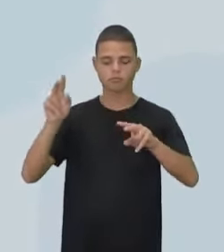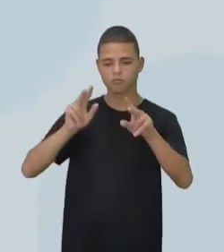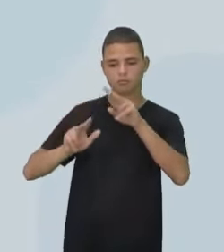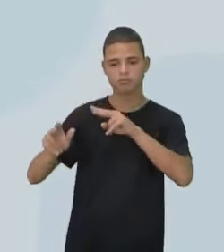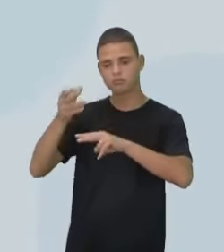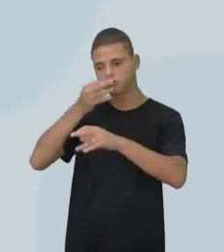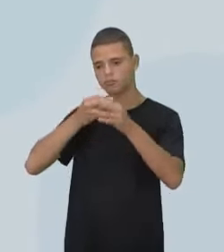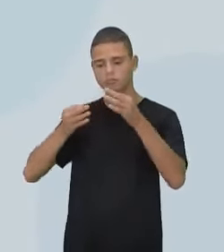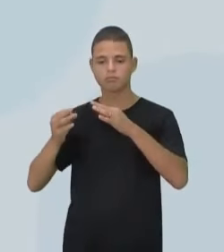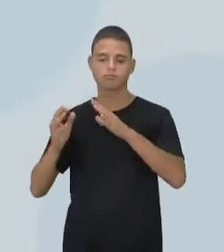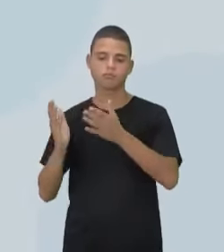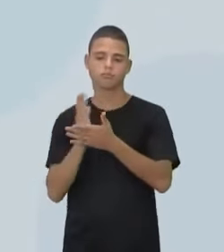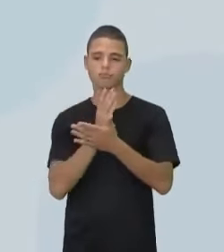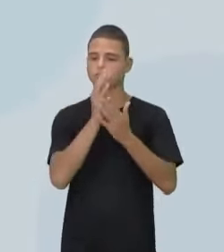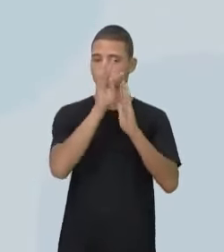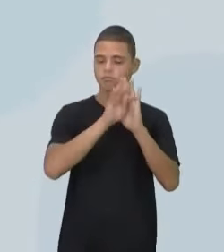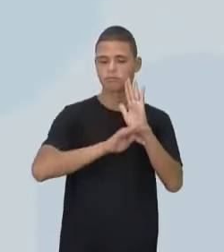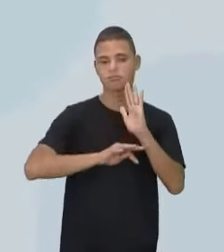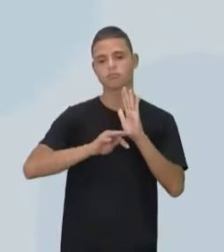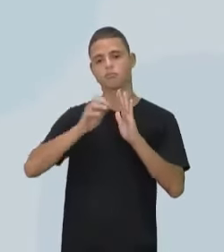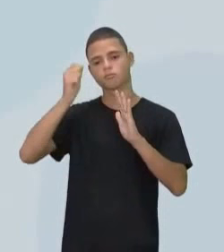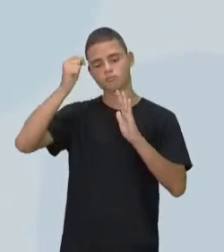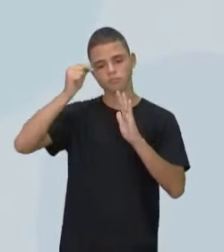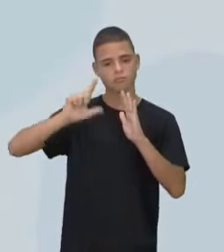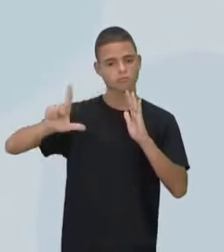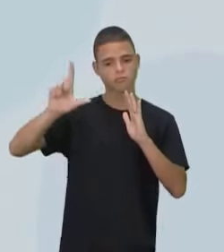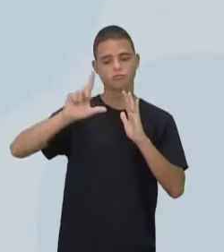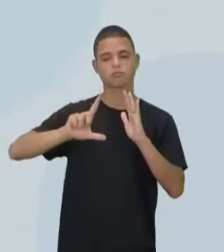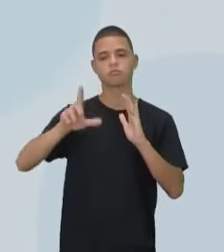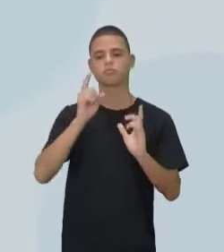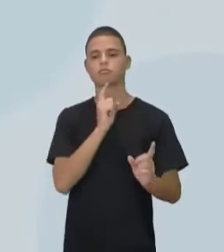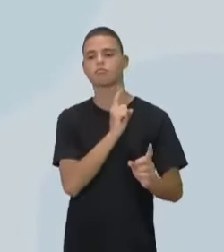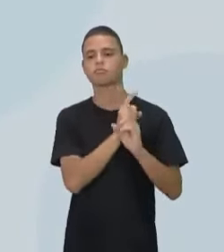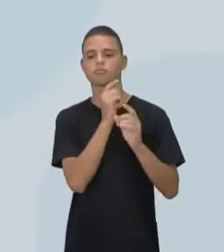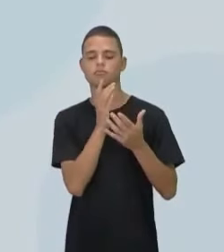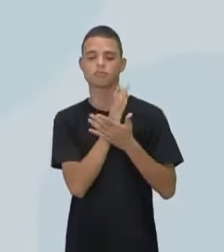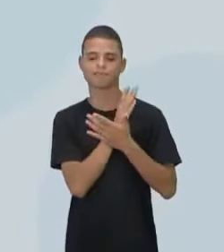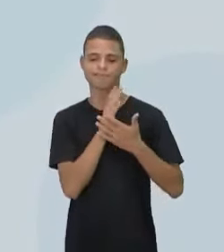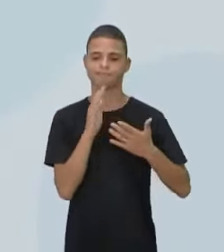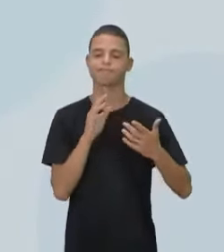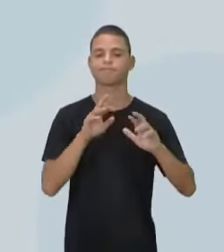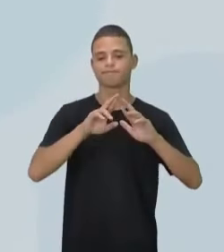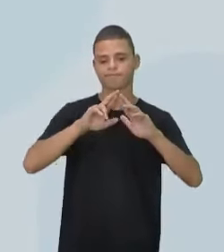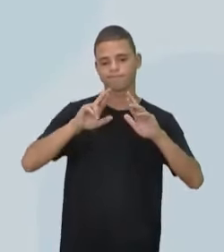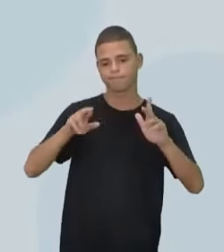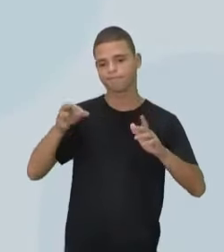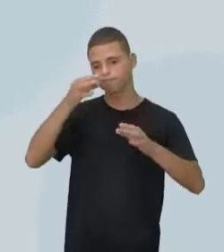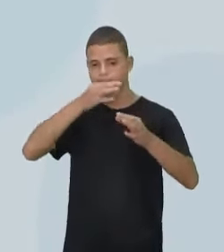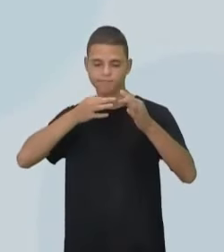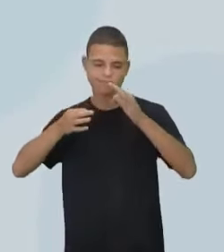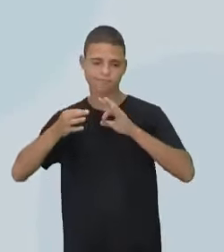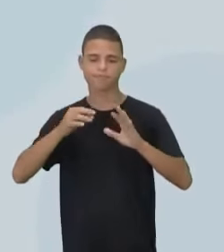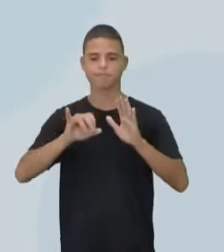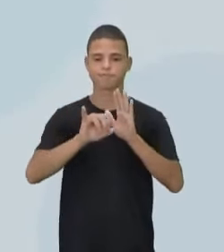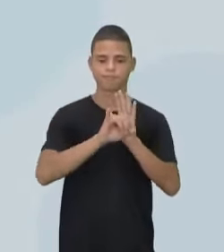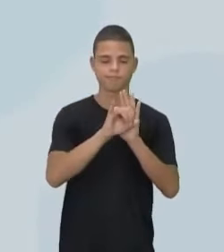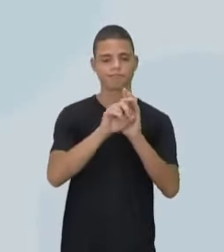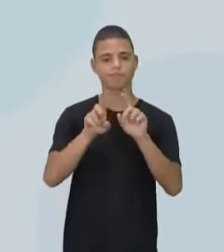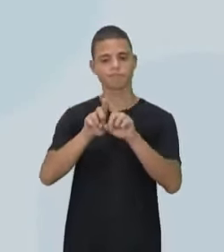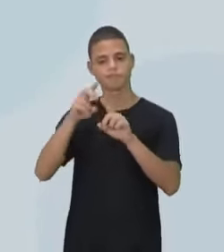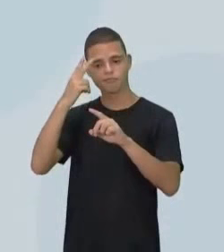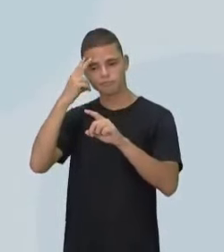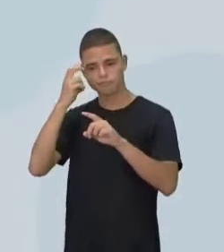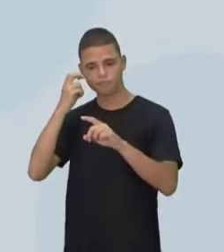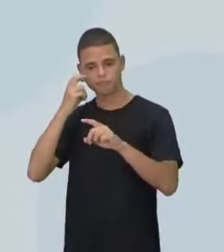literários, reconhecendo nesses textos formas de estabelecer múltiplos olhares sobre as identidades, sociedades e